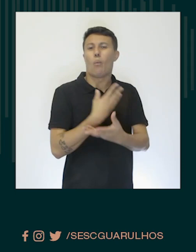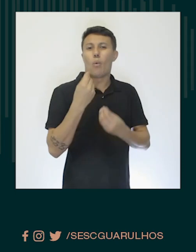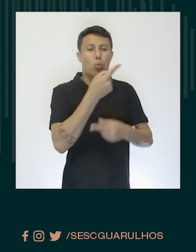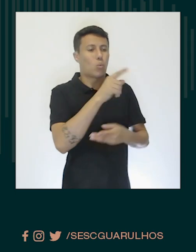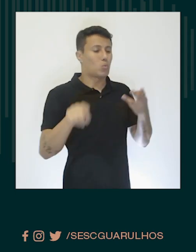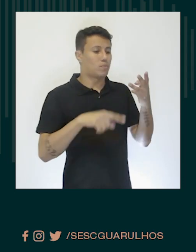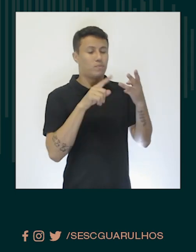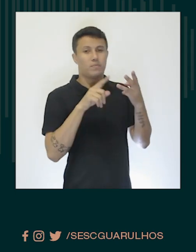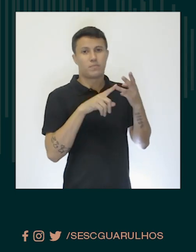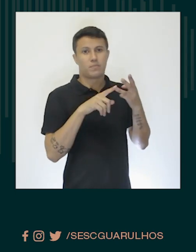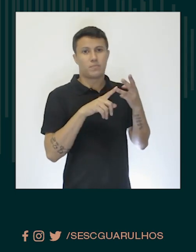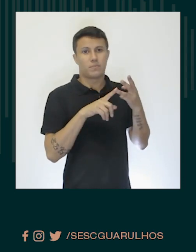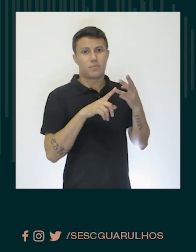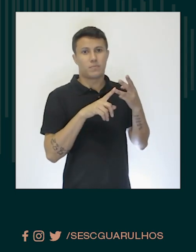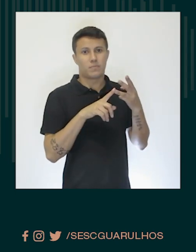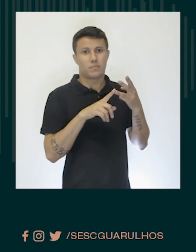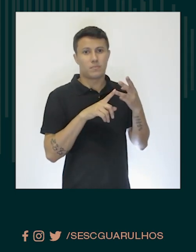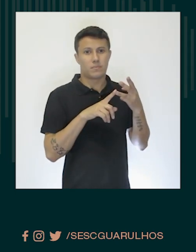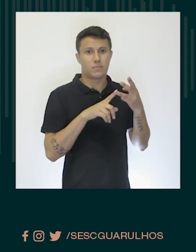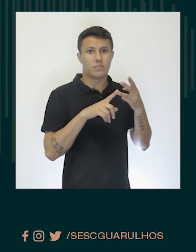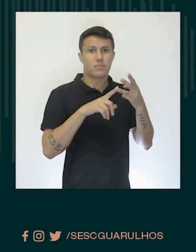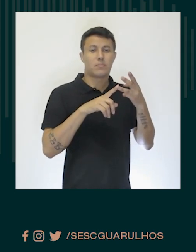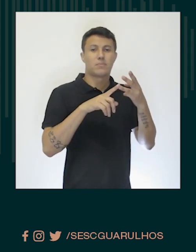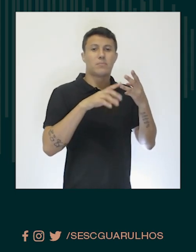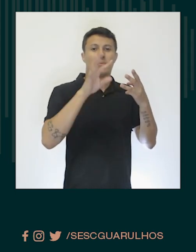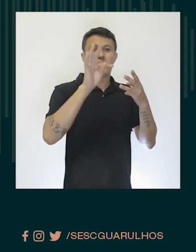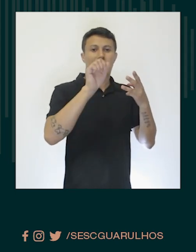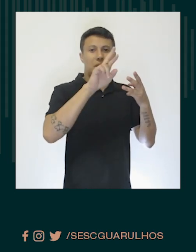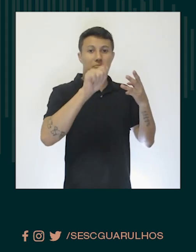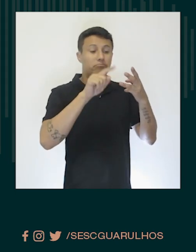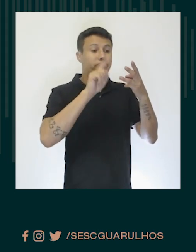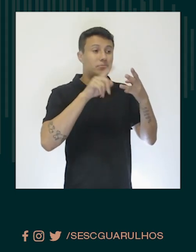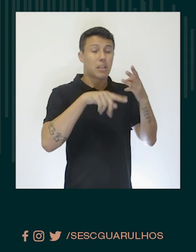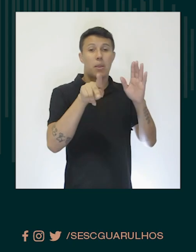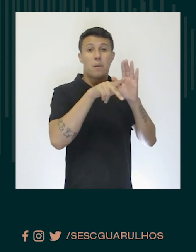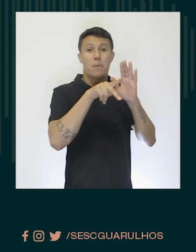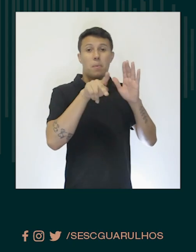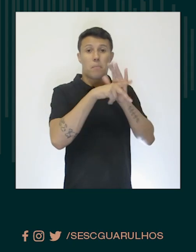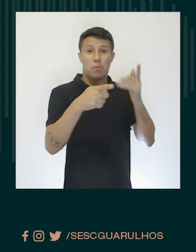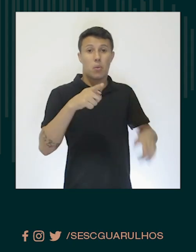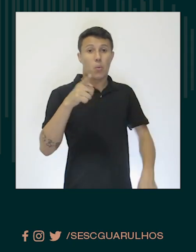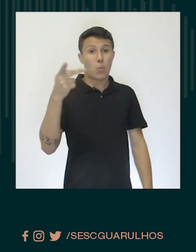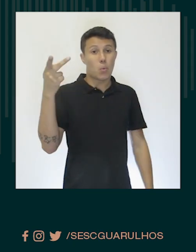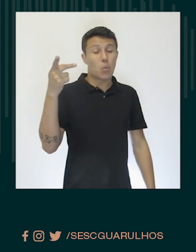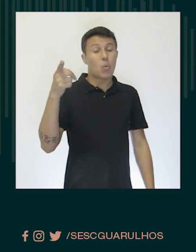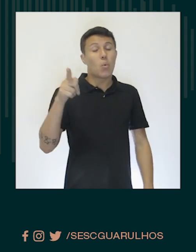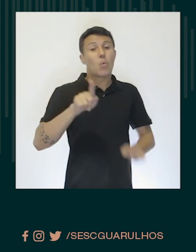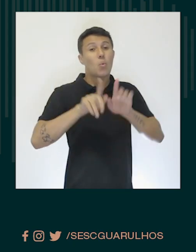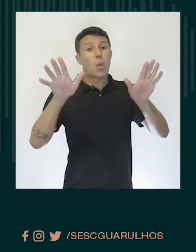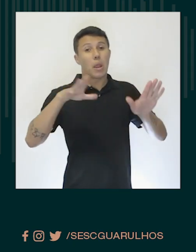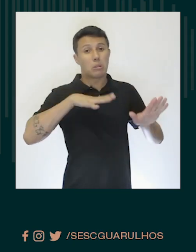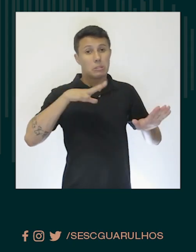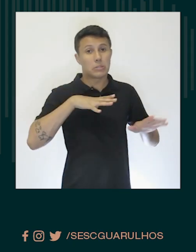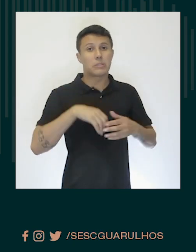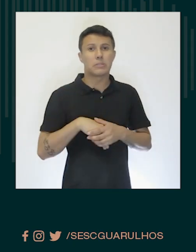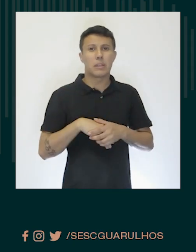último, quero falar sobre o Taro. O Taro é um jovem daqui de Guarulhos também, mora ali no